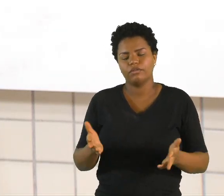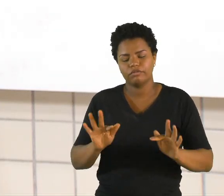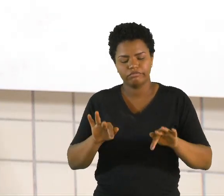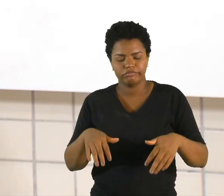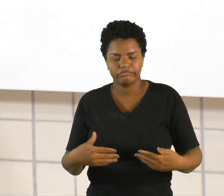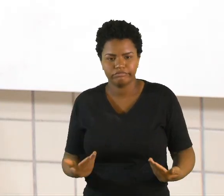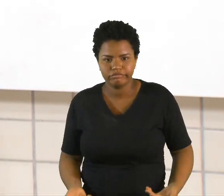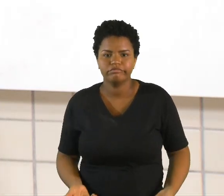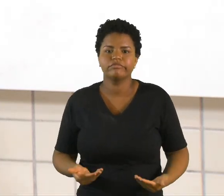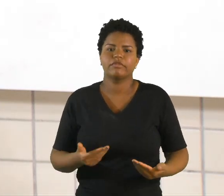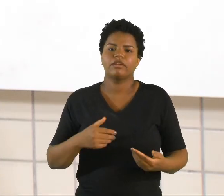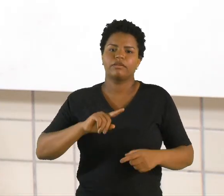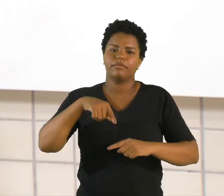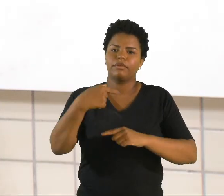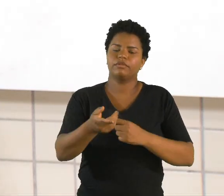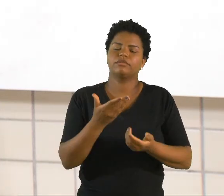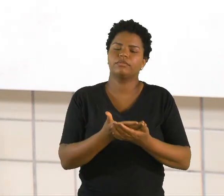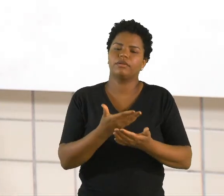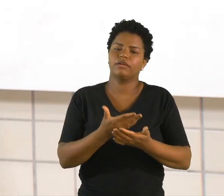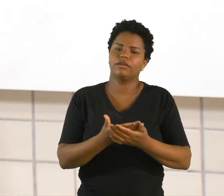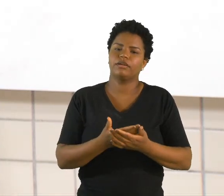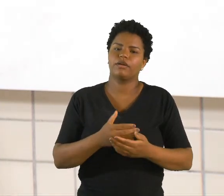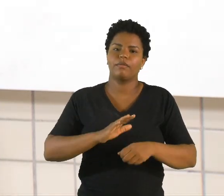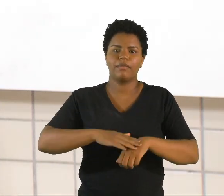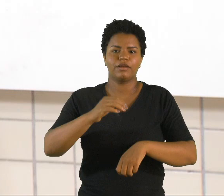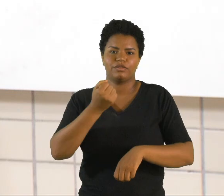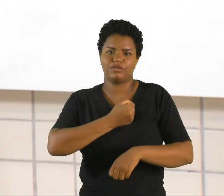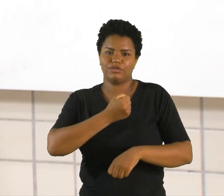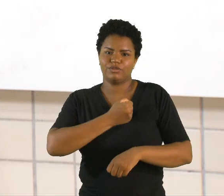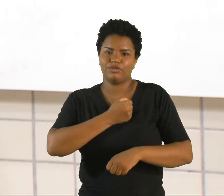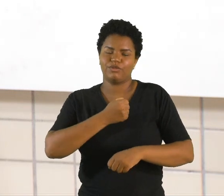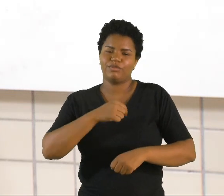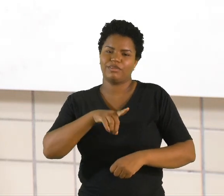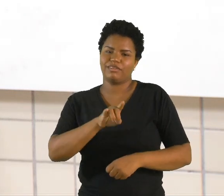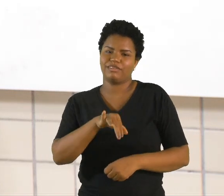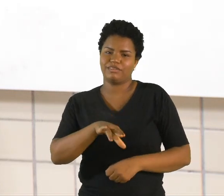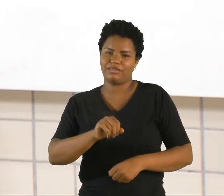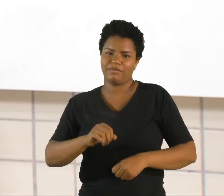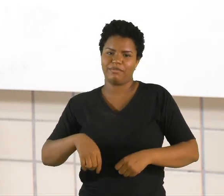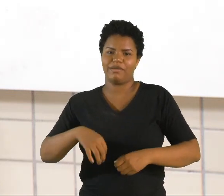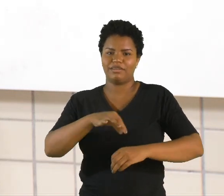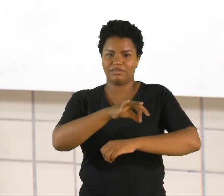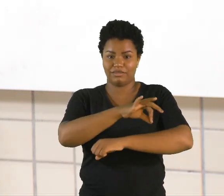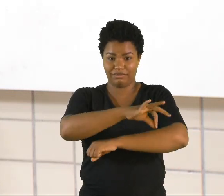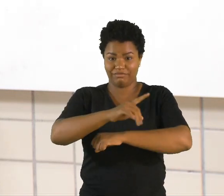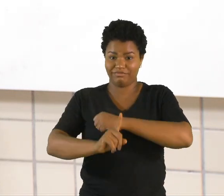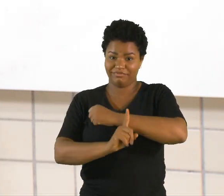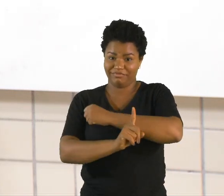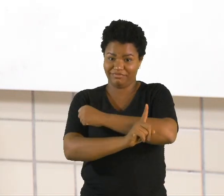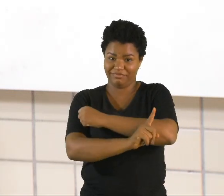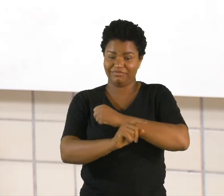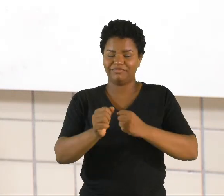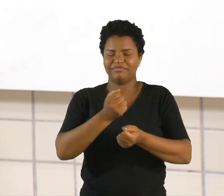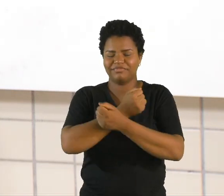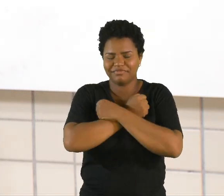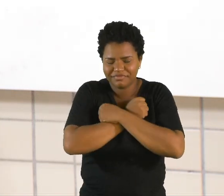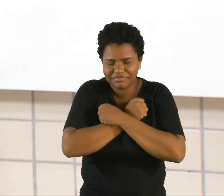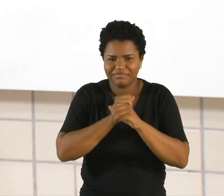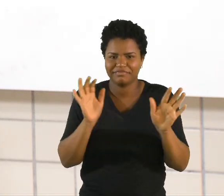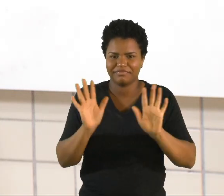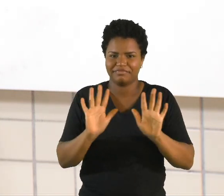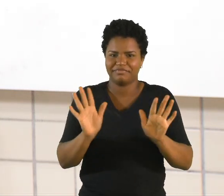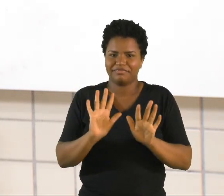próxima aula com mais números decimais na reta numérica, tá bom, pessoal? Um grande abraço, tchau, tchau!